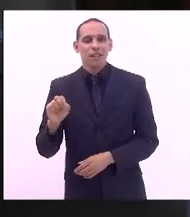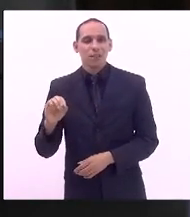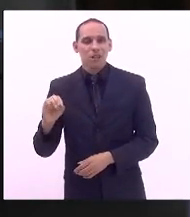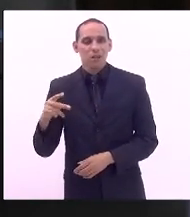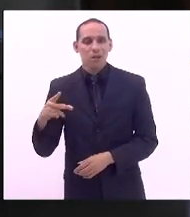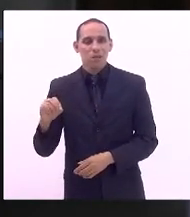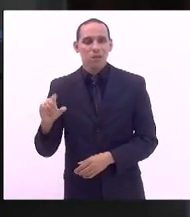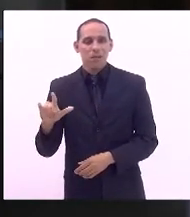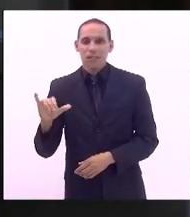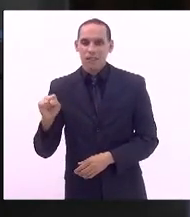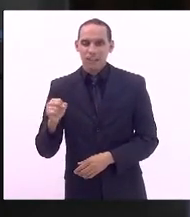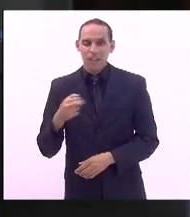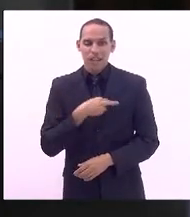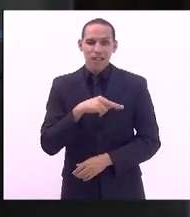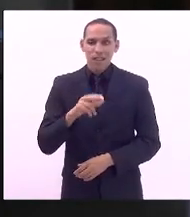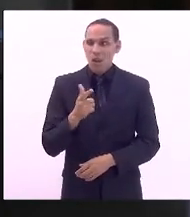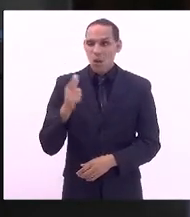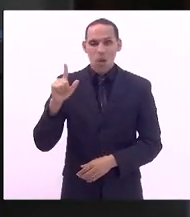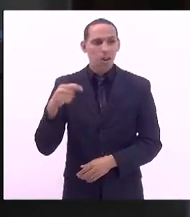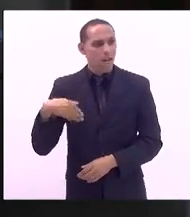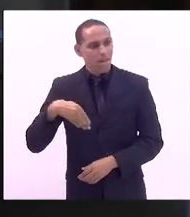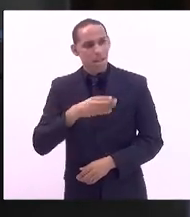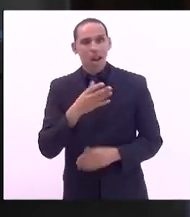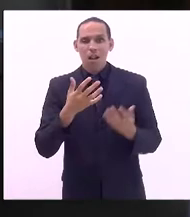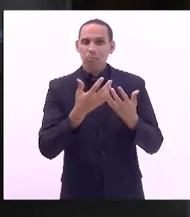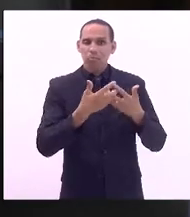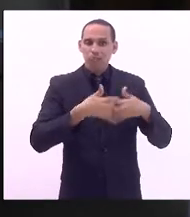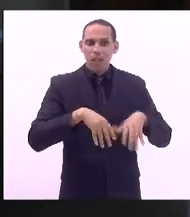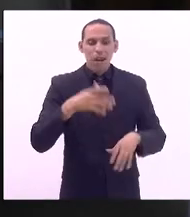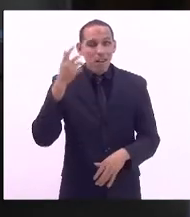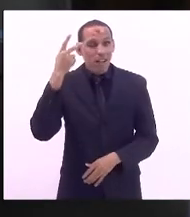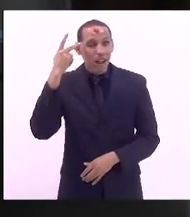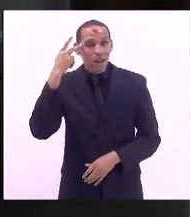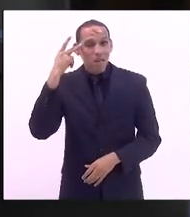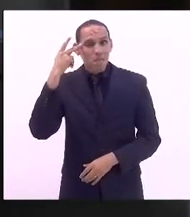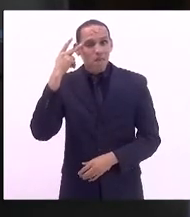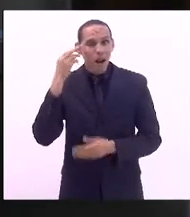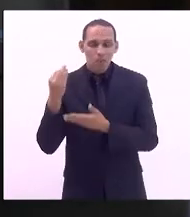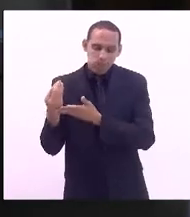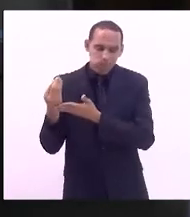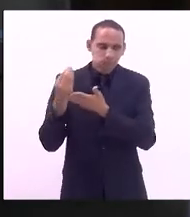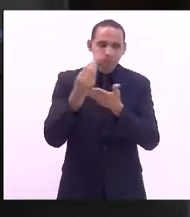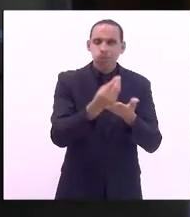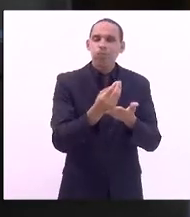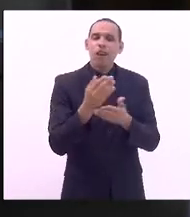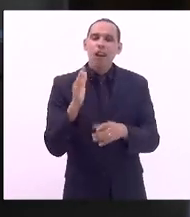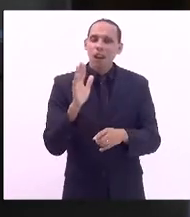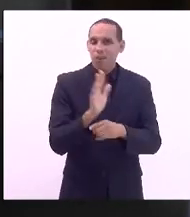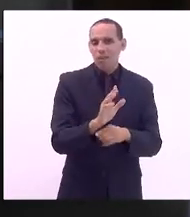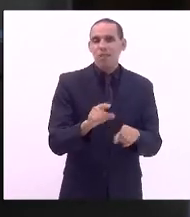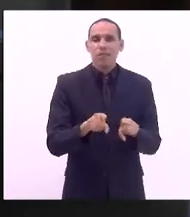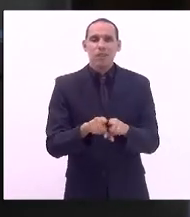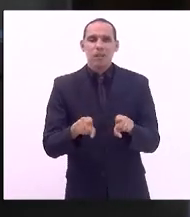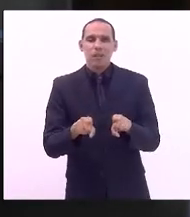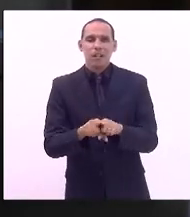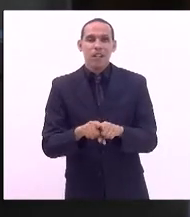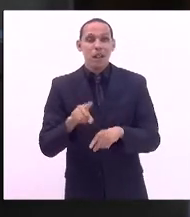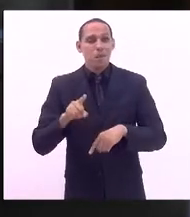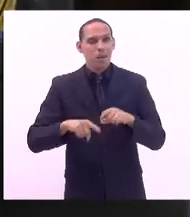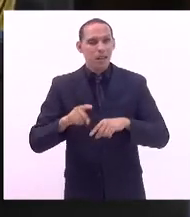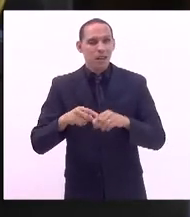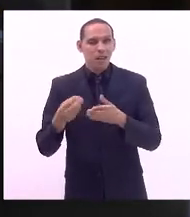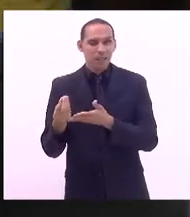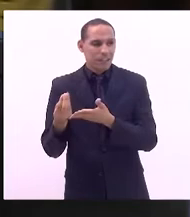tivemos de outras religiões fomos à Petrópolis pessoal de São Paulo mandou ajuda mandou material e nós fomos